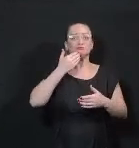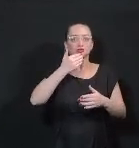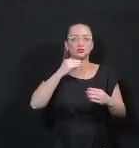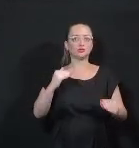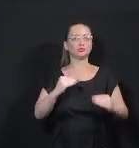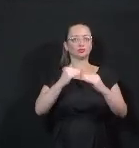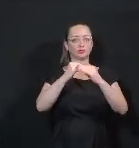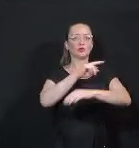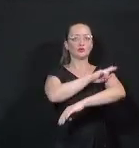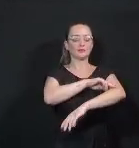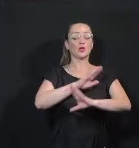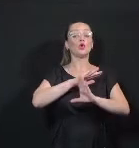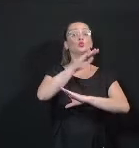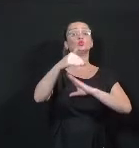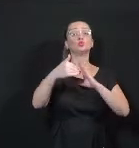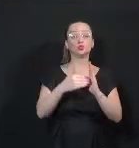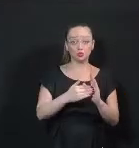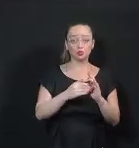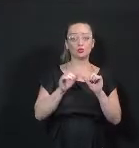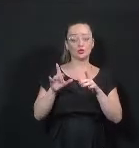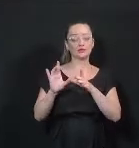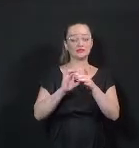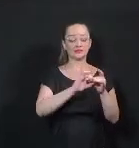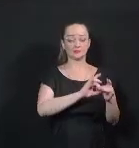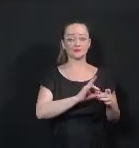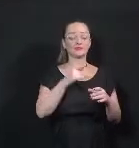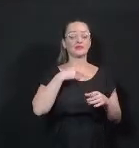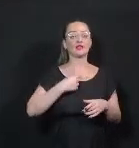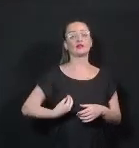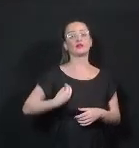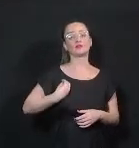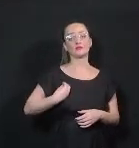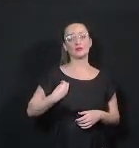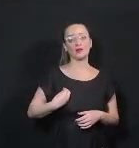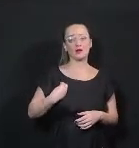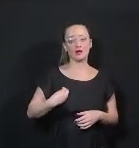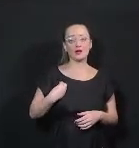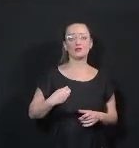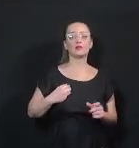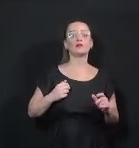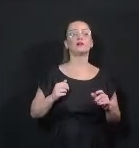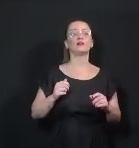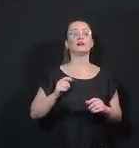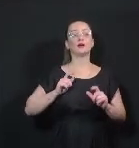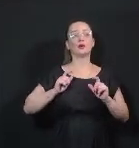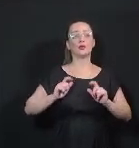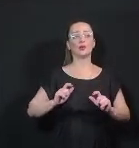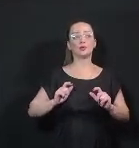todos esses associativismos, eles estiveram presentes nessas